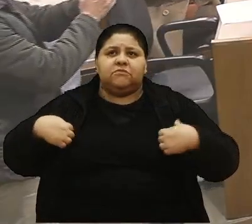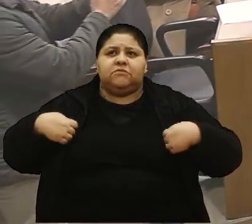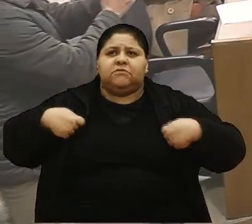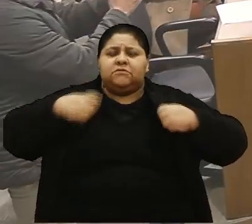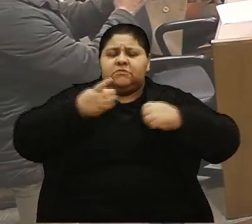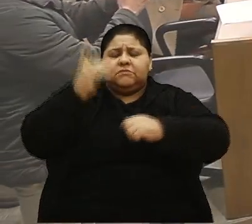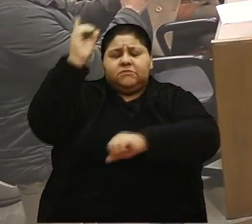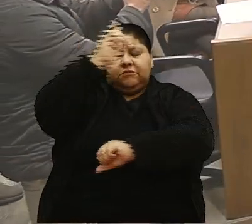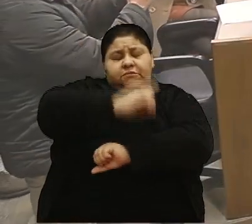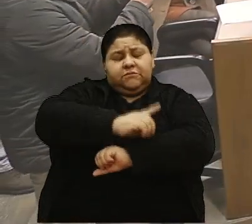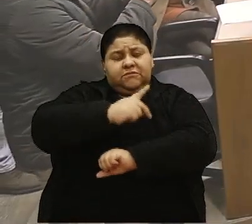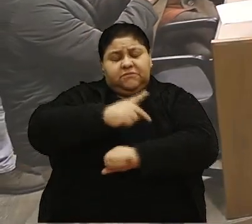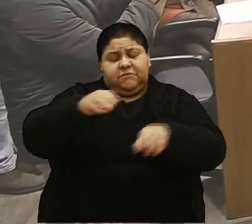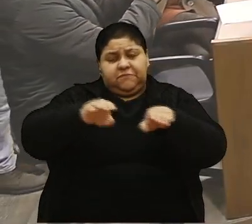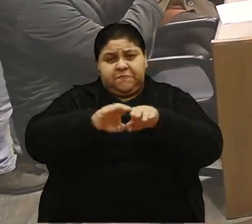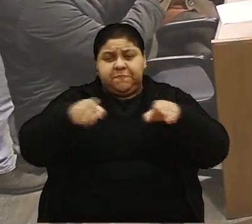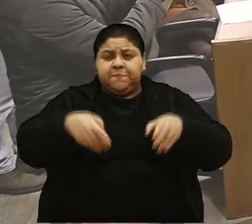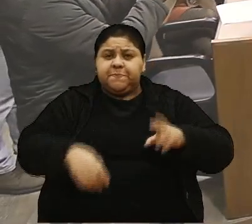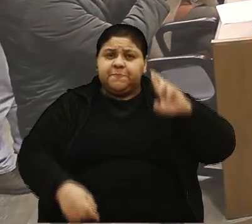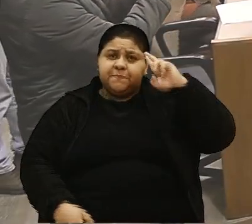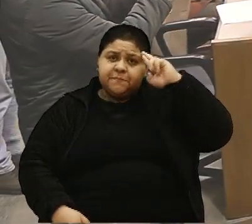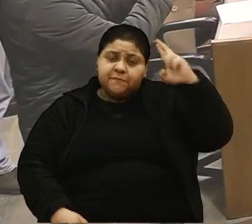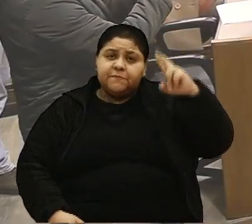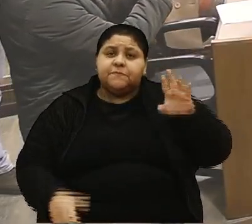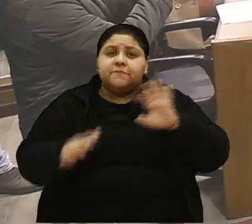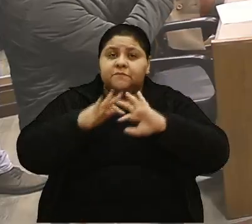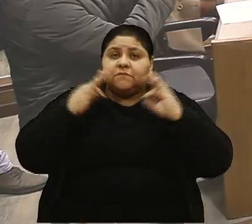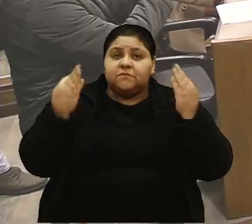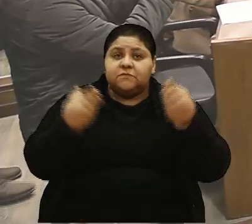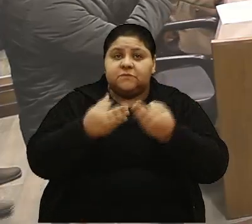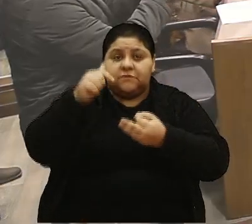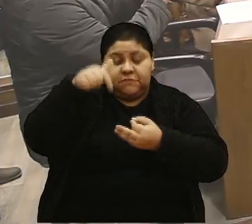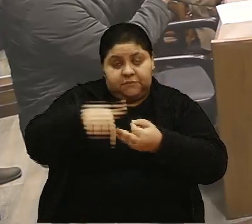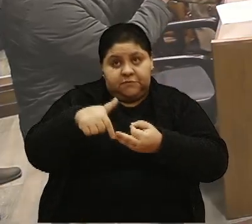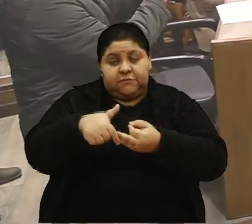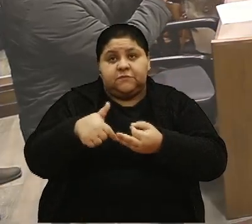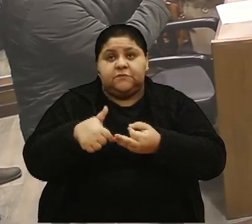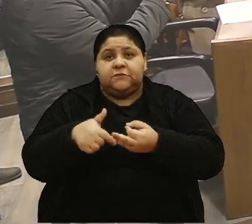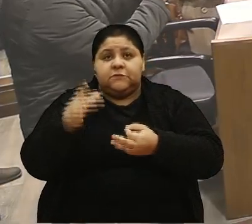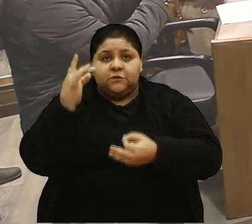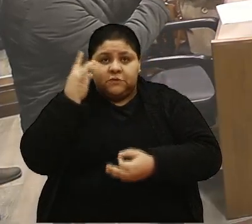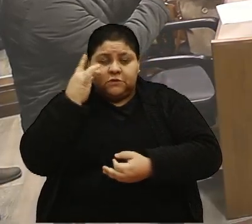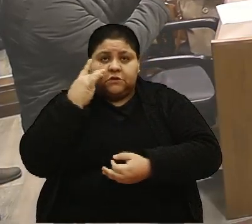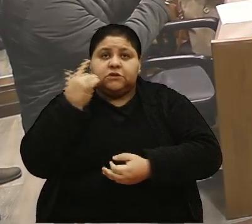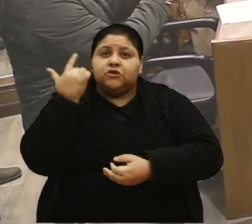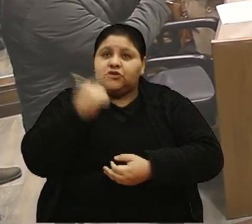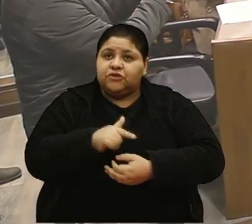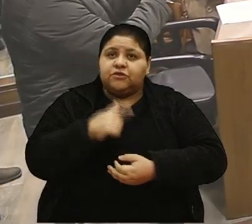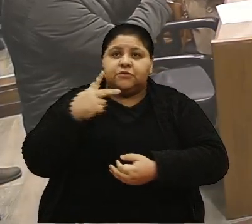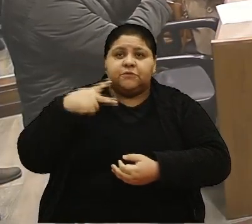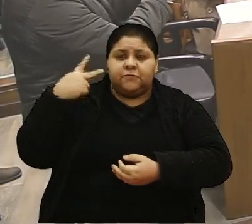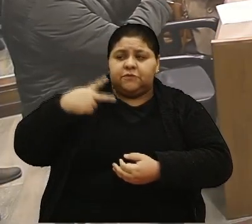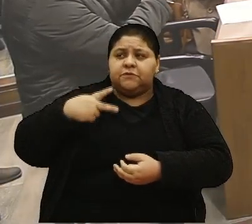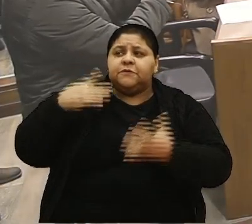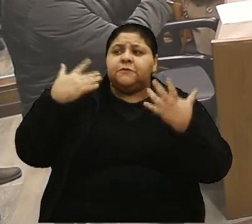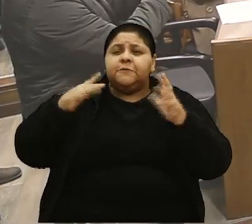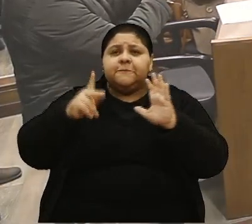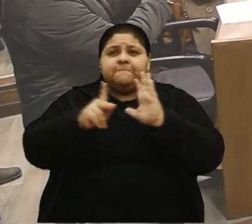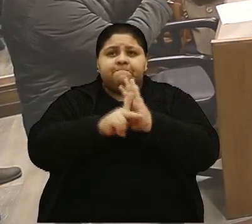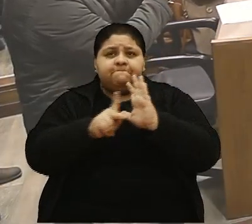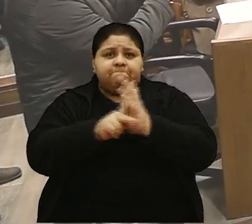Bom dia, presidente, mesa diretora, colegas, famílias que se encontram aqui. Mais uma vez, vereadora, parabéns pelo seu